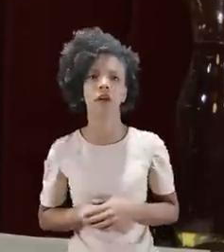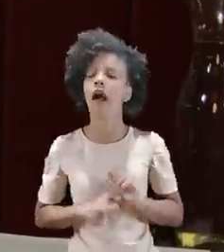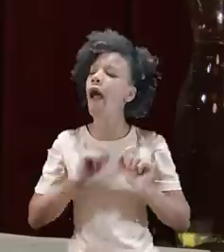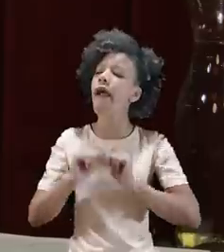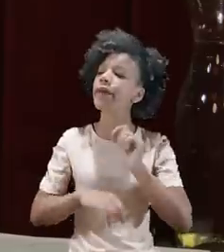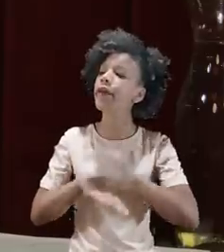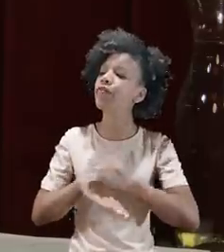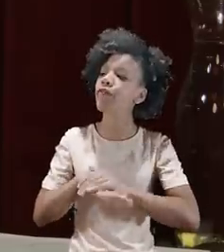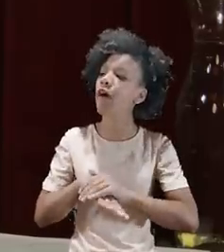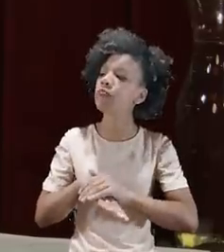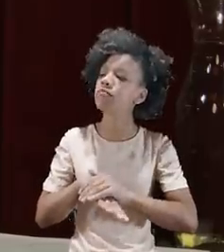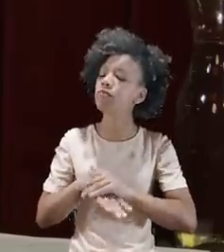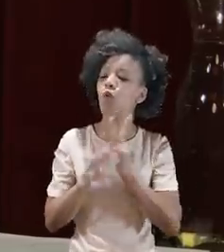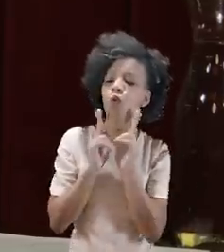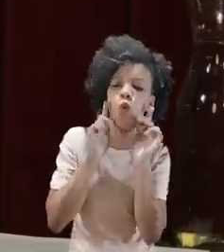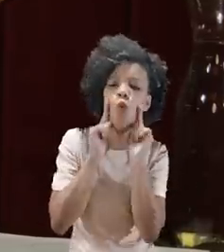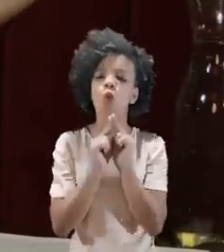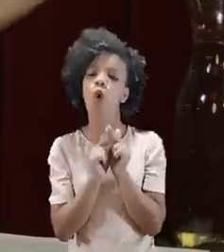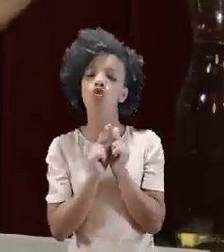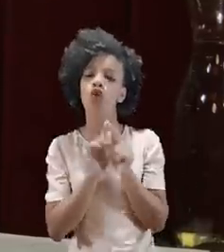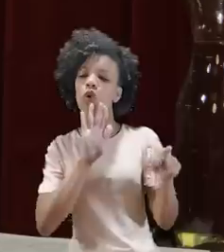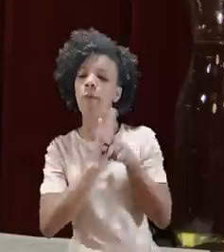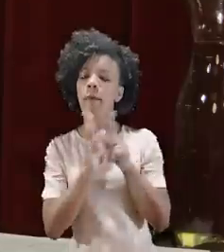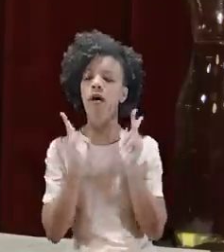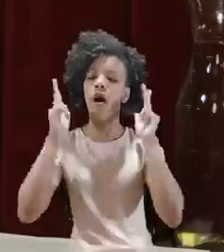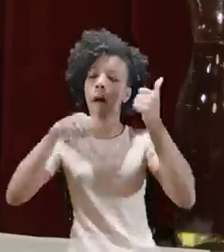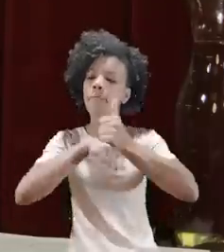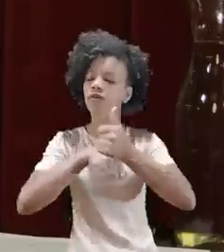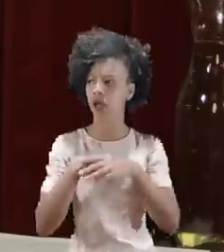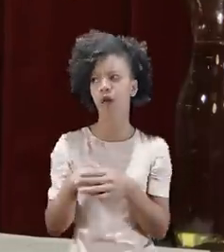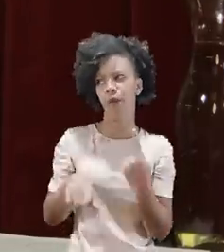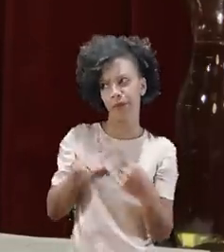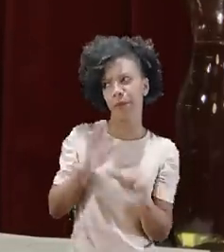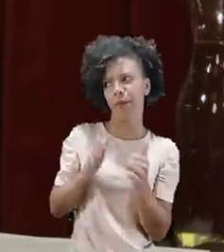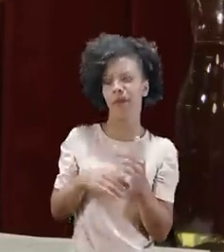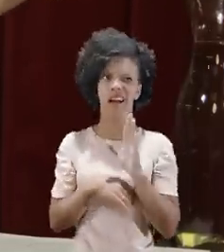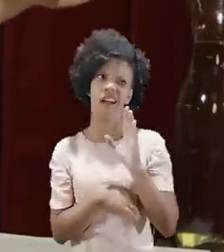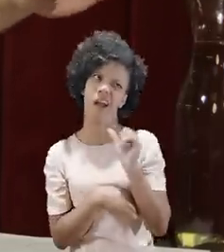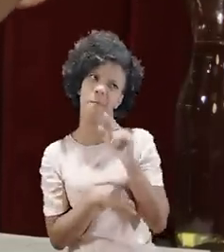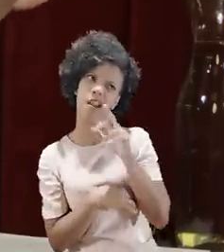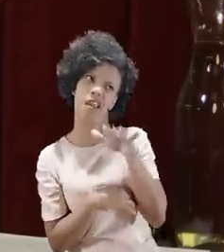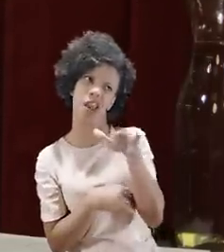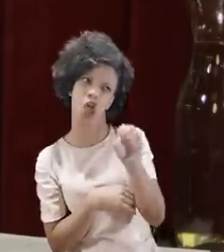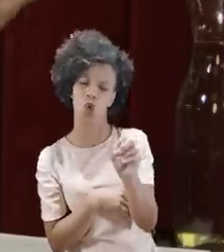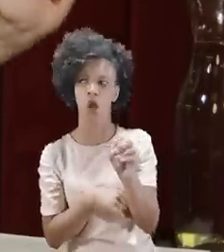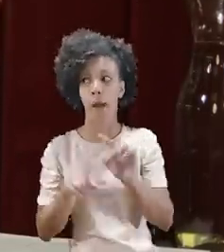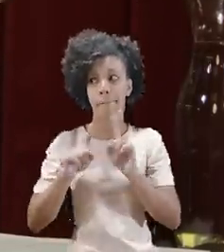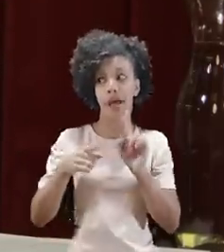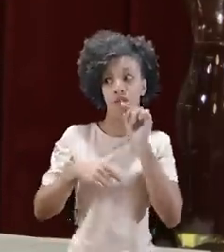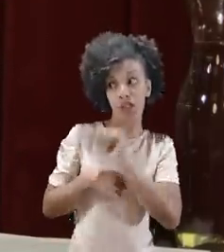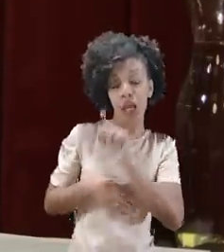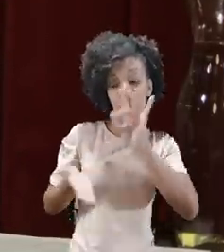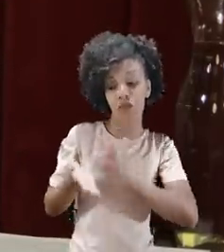quem faz o corte do cabeleireiro porque assim presente já pude que eu falei cabeleireiro e você é considerado